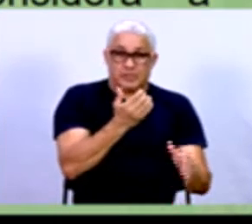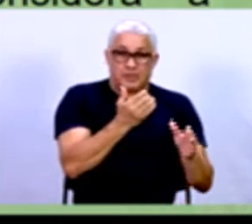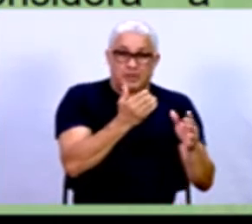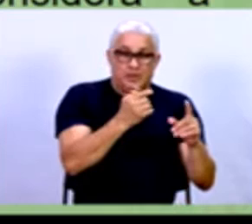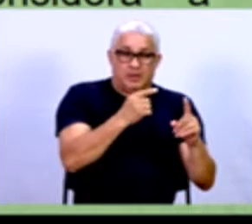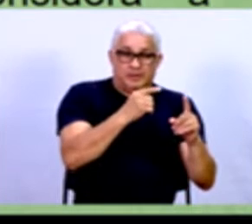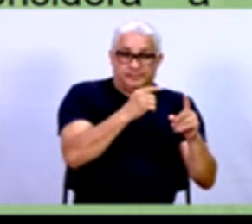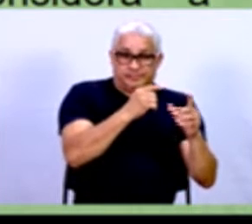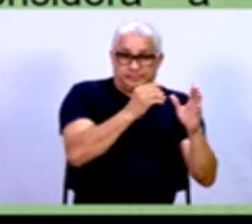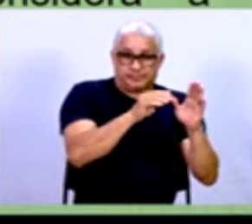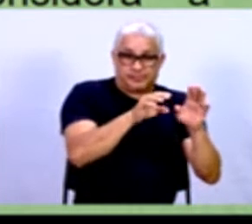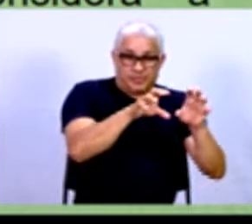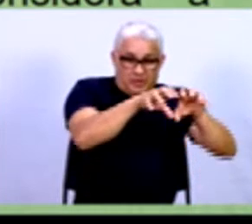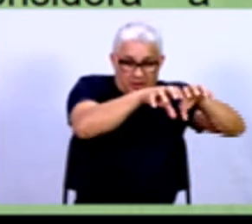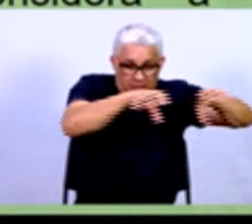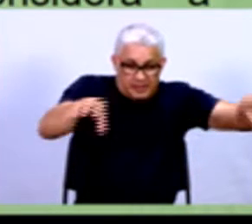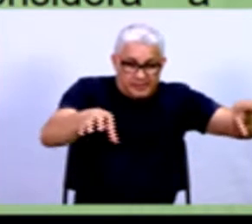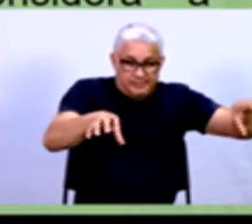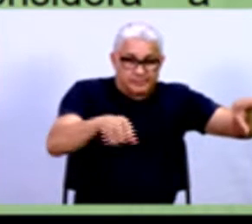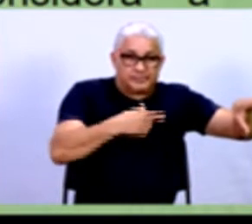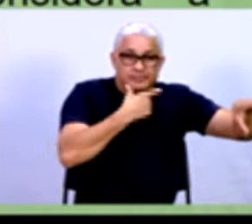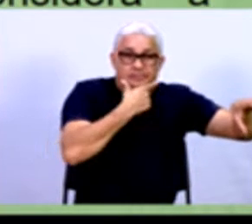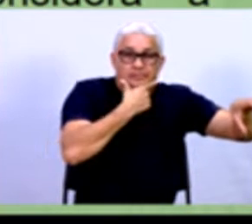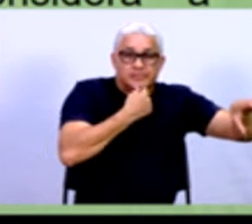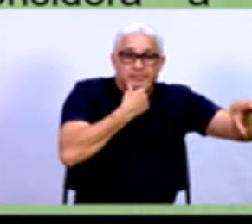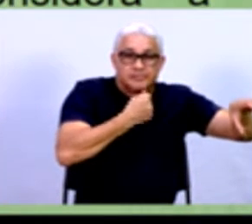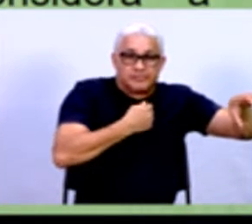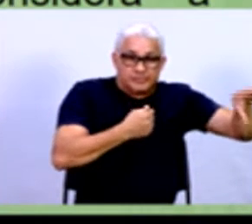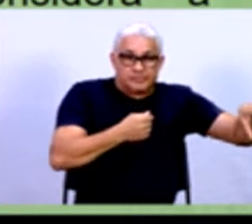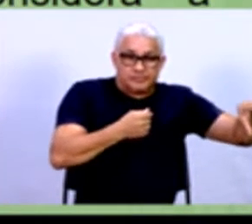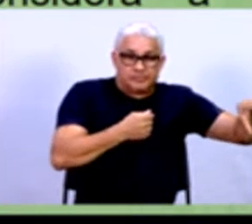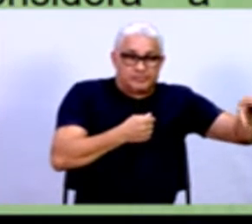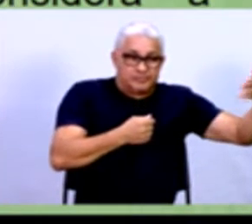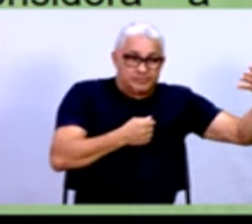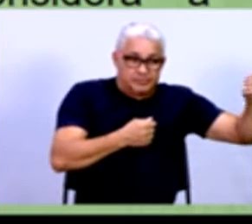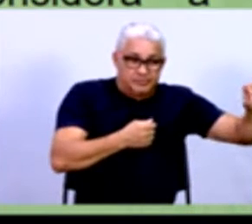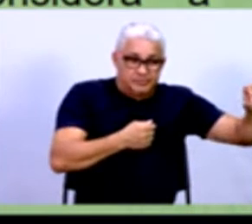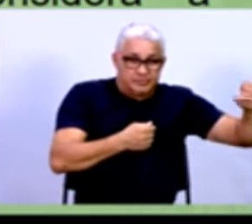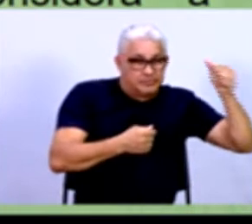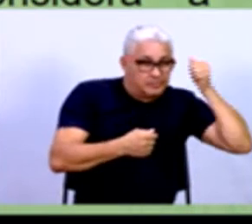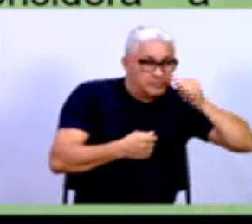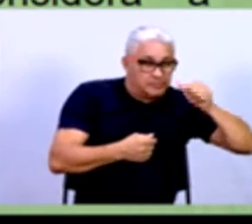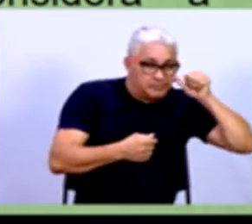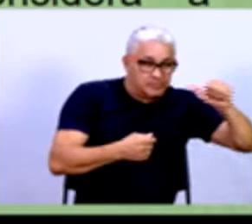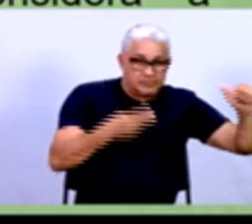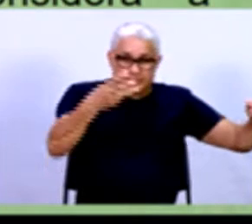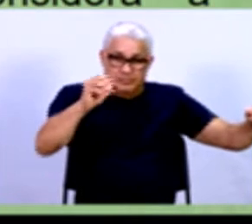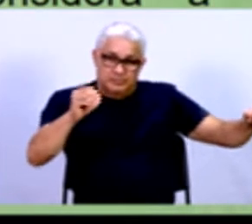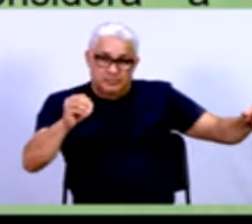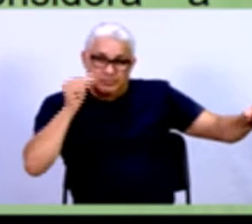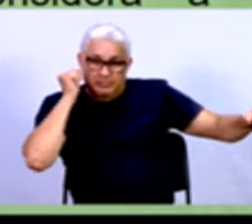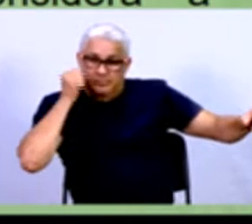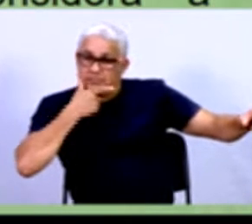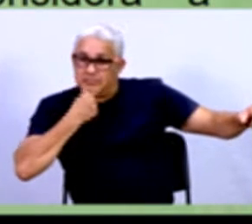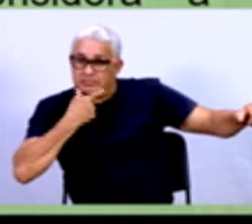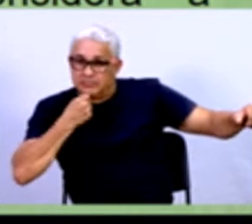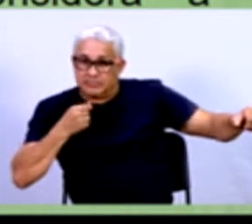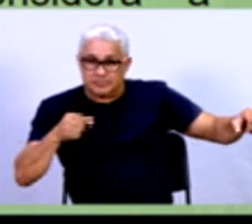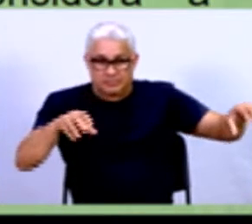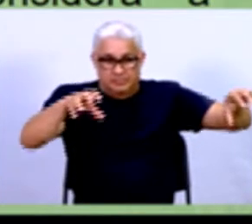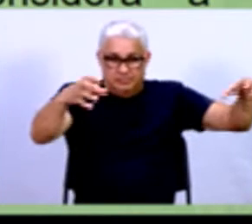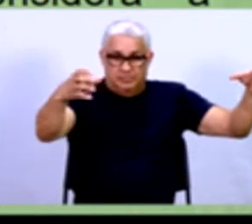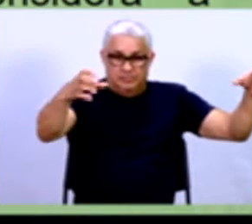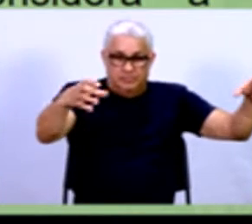e mulheres, tá? Então, se a gente tem aqui 40 pessoas do gênero feminino e 30 do masculino. Então, o que a gente vai